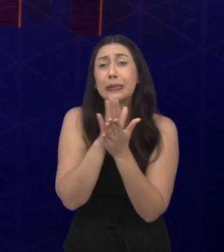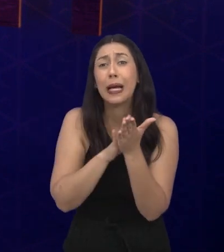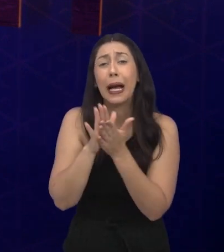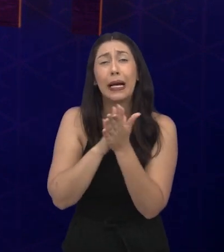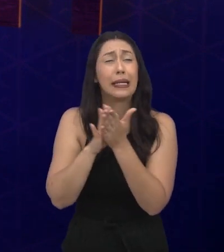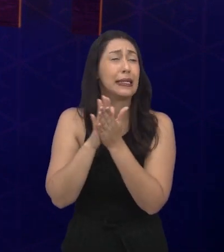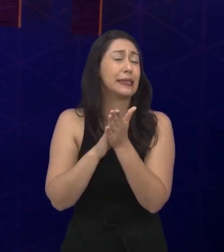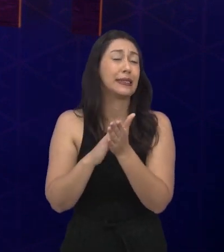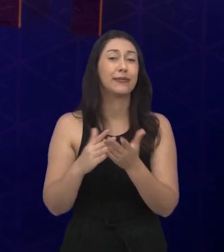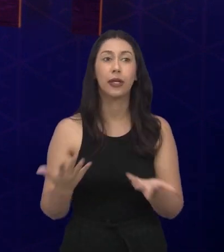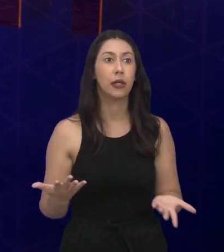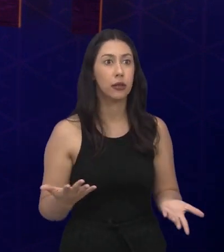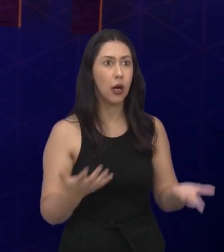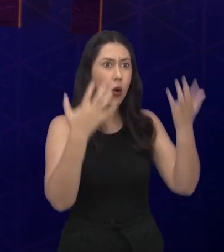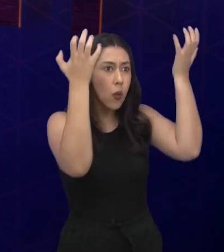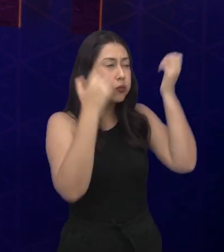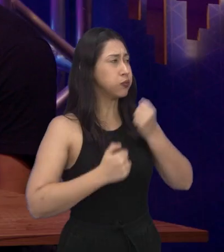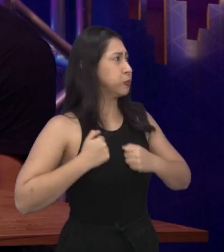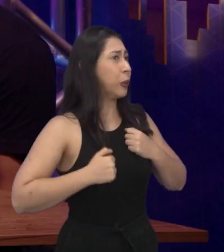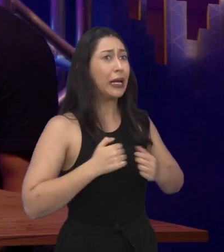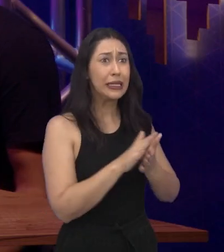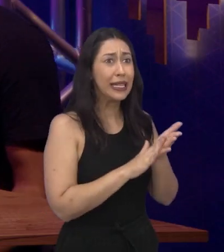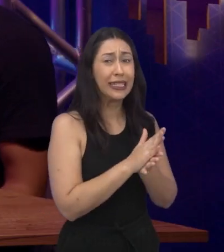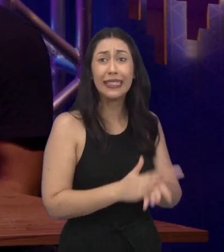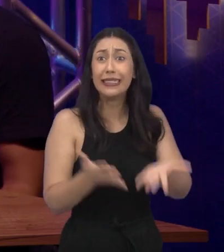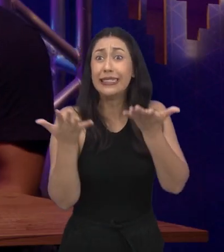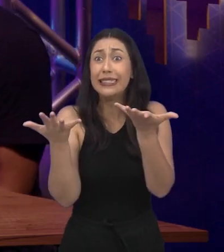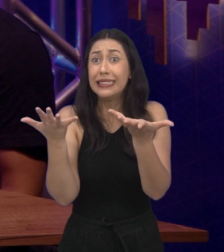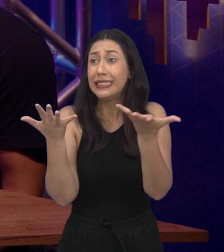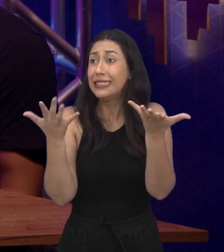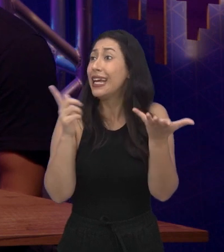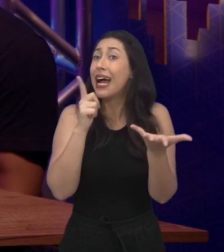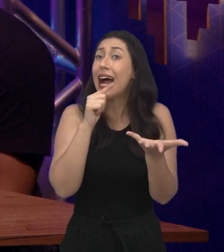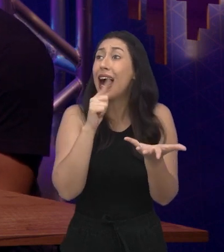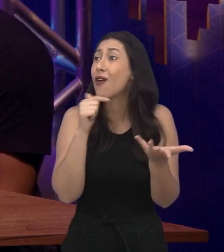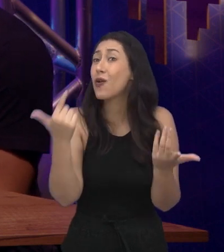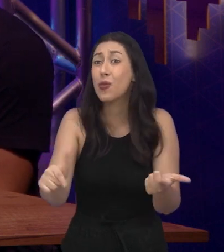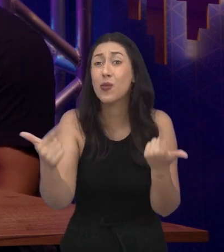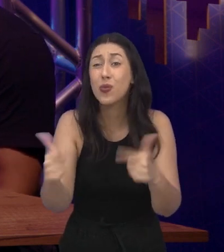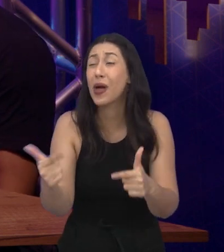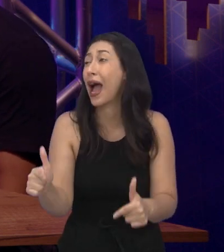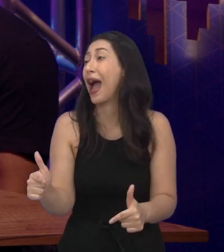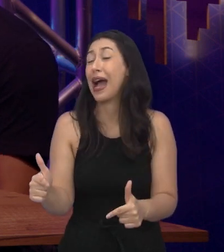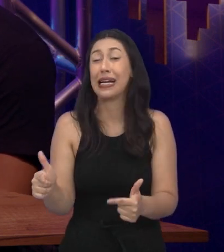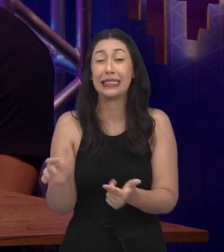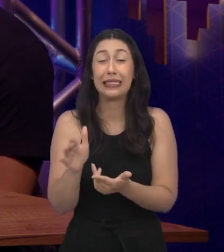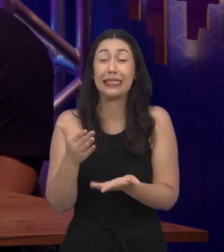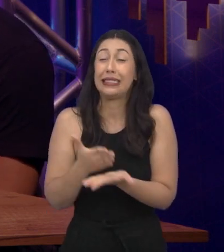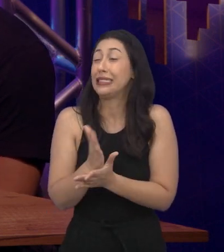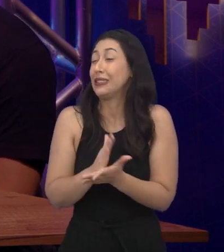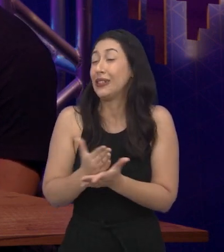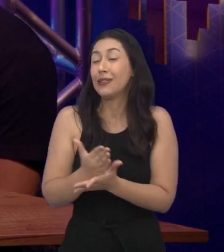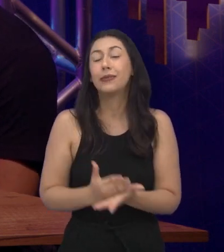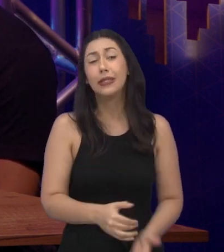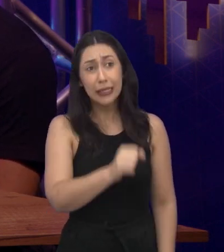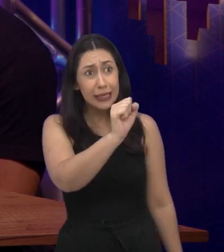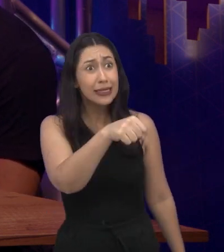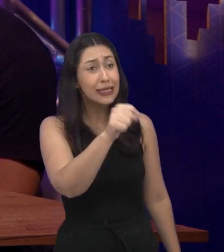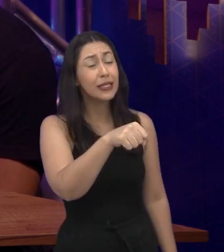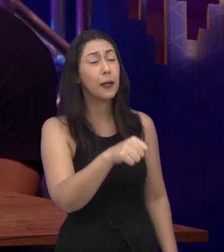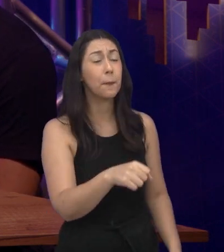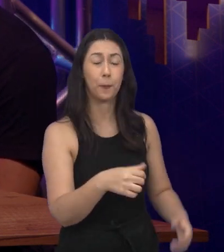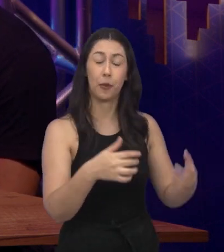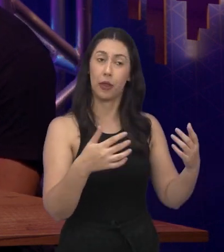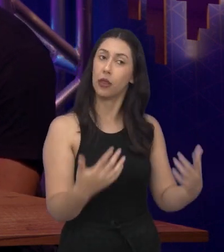filme. Então... Não, ninguém toma banho. Ninguém toma banho, assim, não tem água, cara. É super incômodo. Não, muito. E